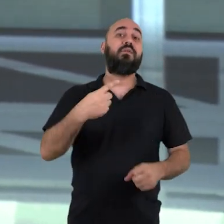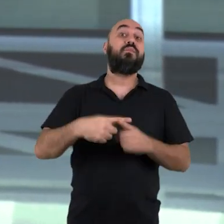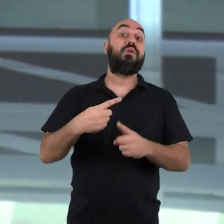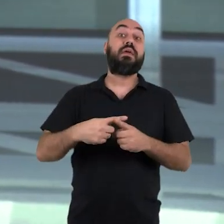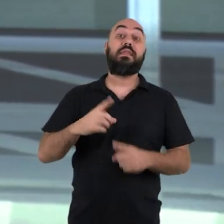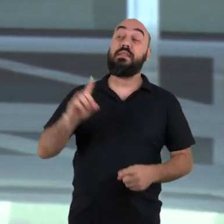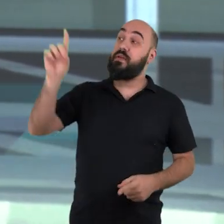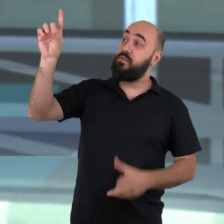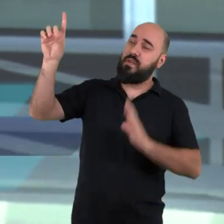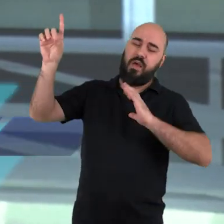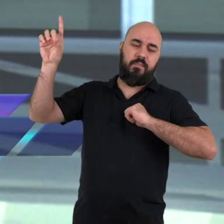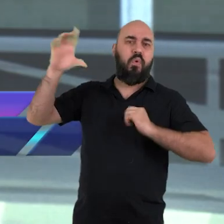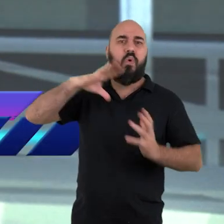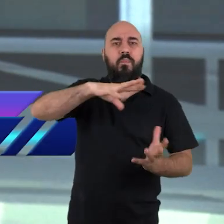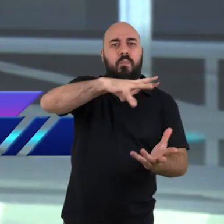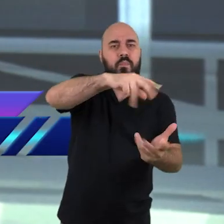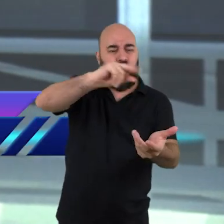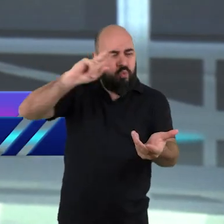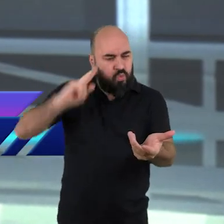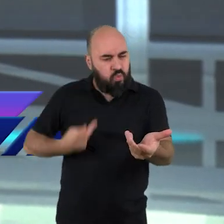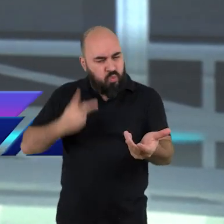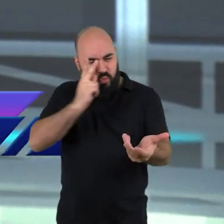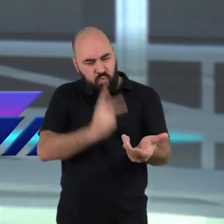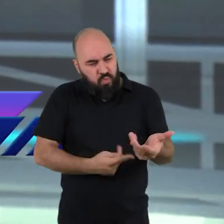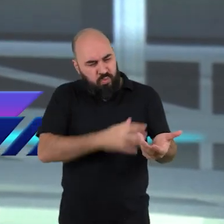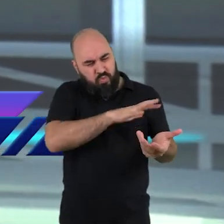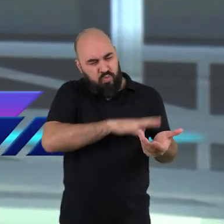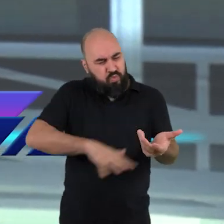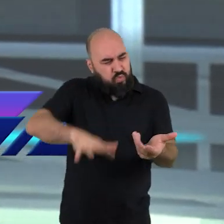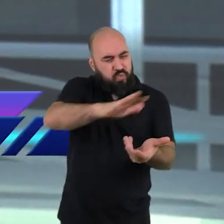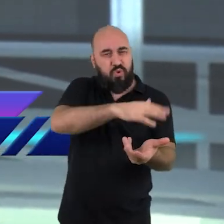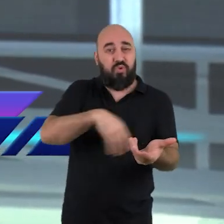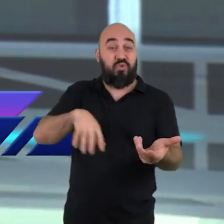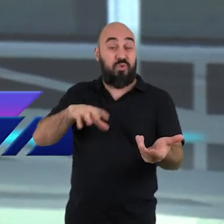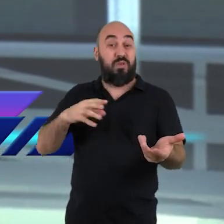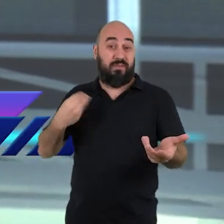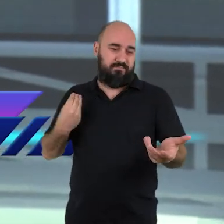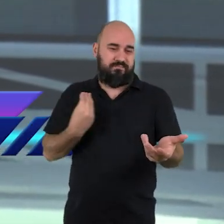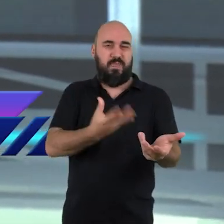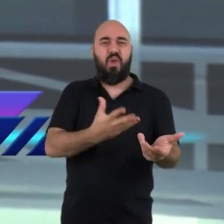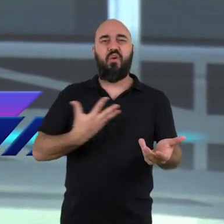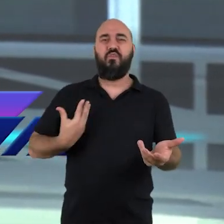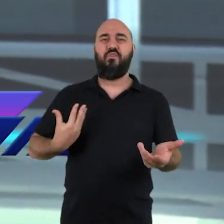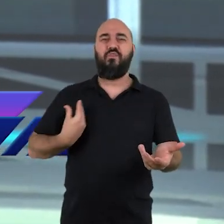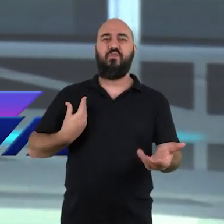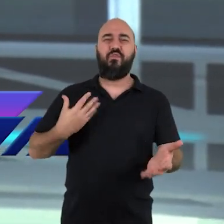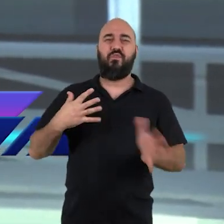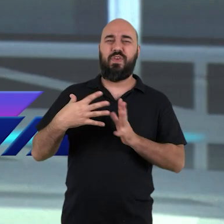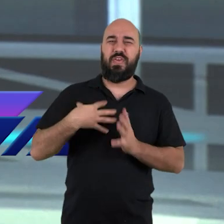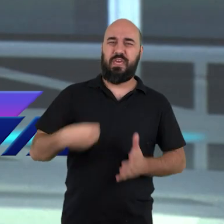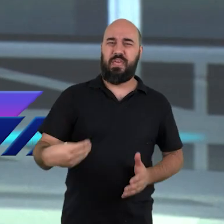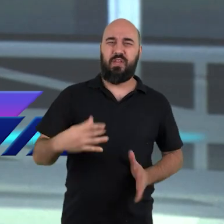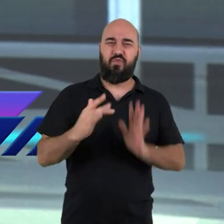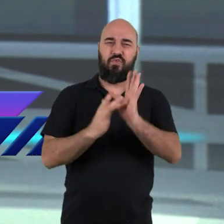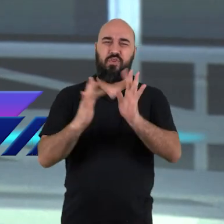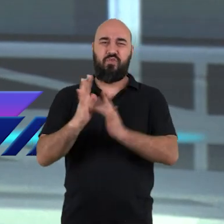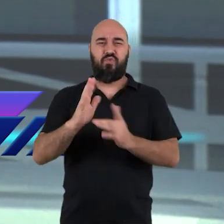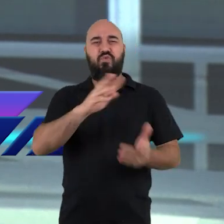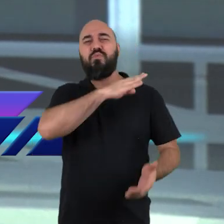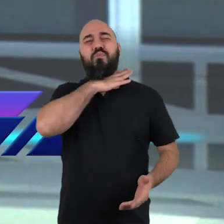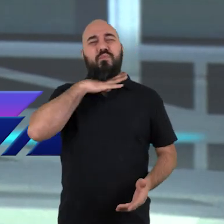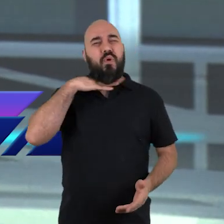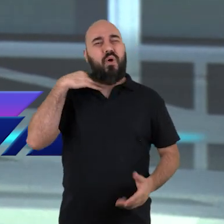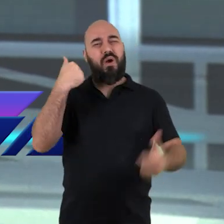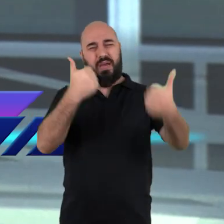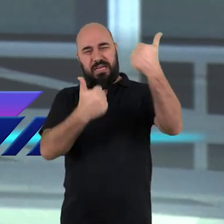maneira que deu seu Filho unigênito, para que todo aquele que nele crê não pereça, mas tenha a